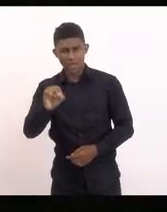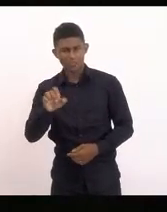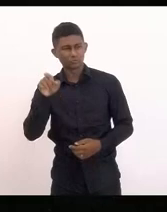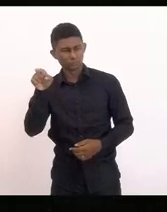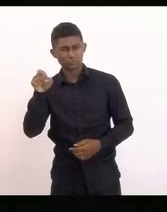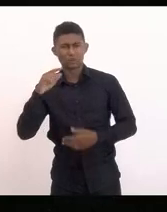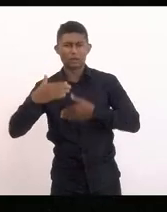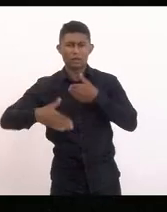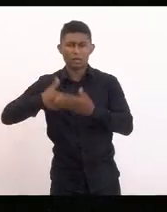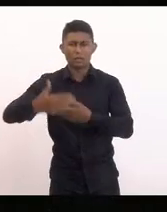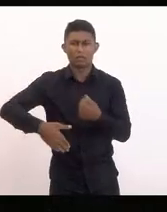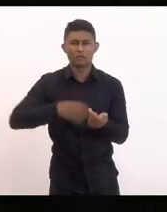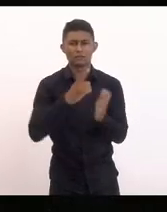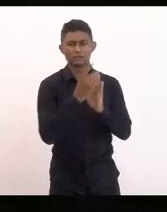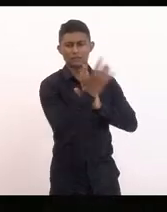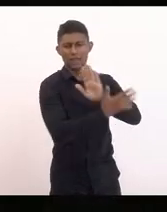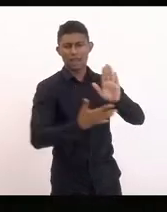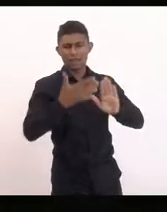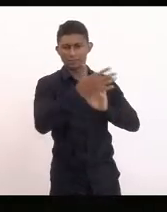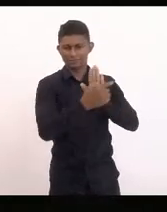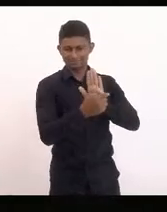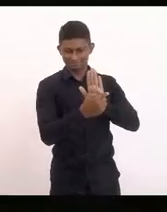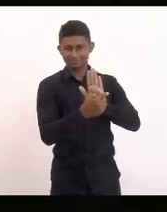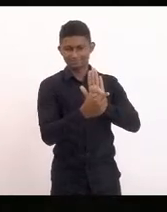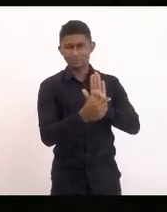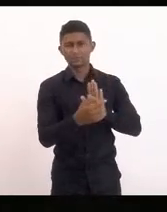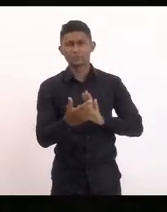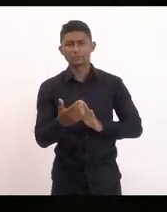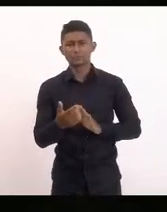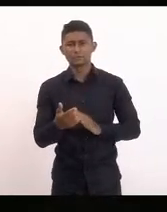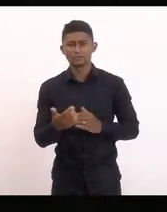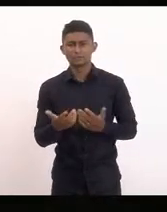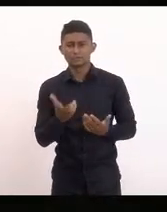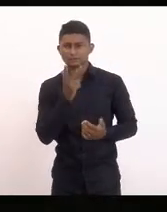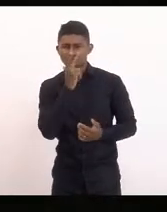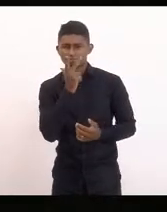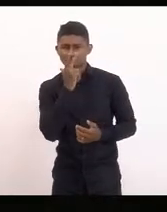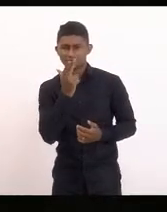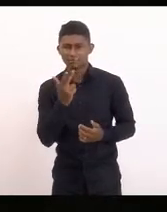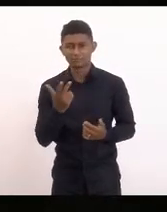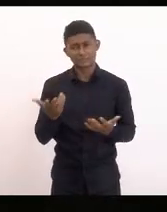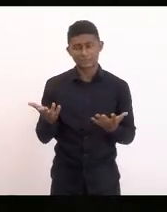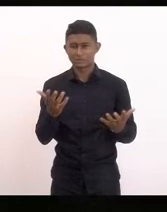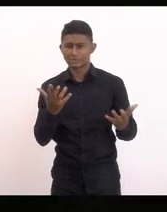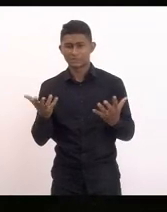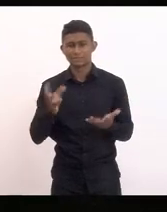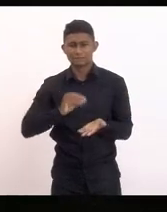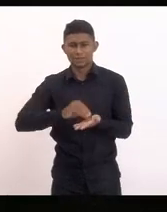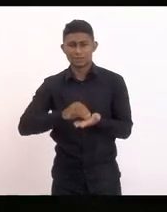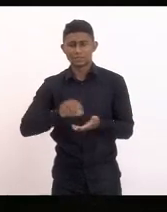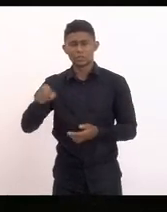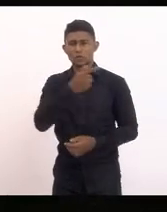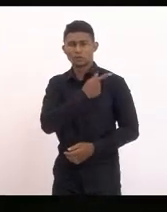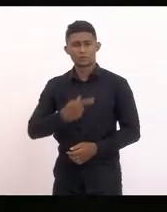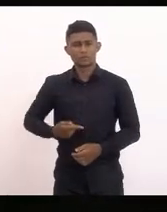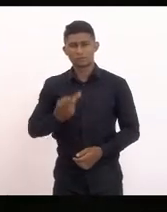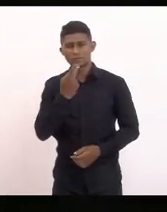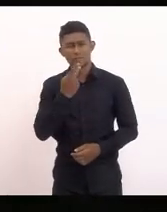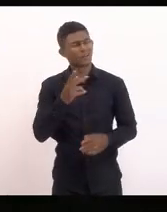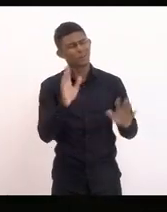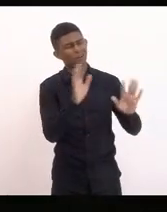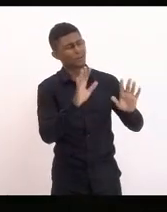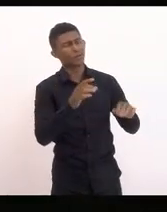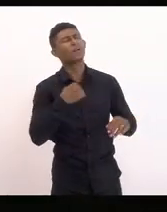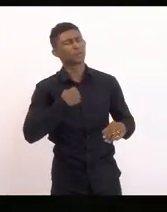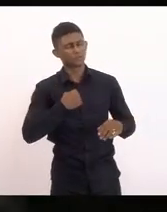decreto. E, nesse novo decreto, tal qual uma benesse que se quer entender, o governador diz assim: não, eu vou dar para vocês